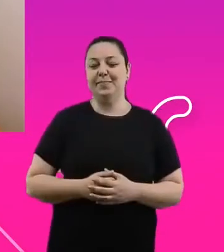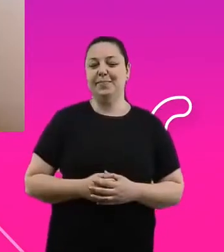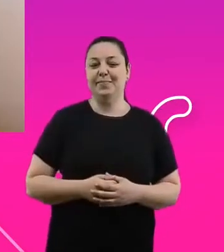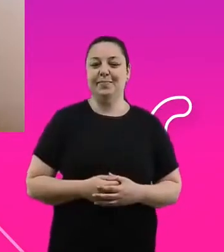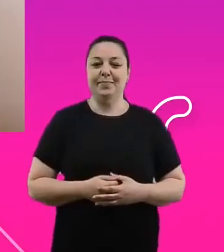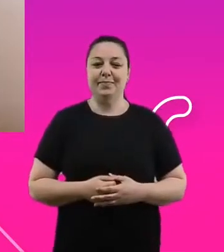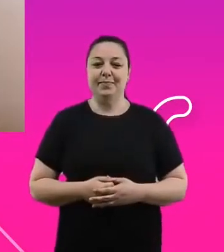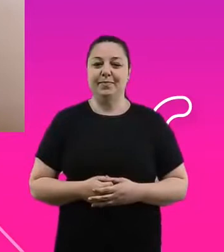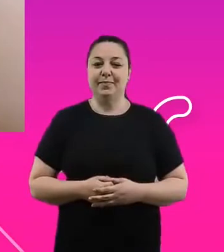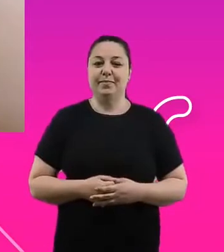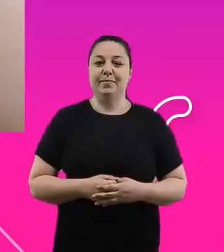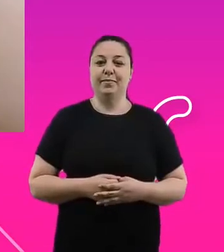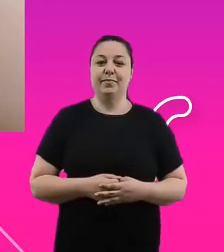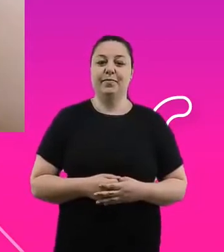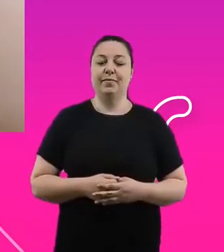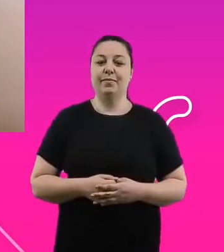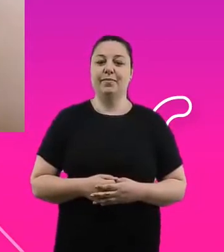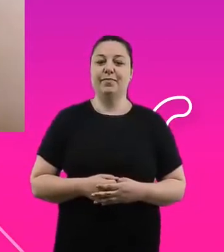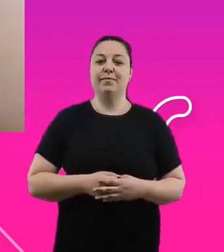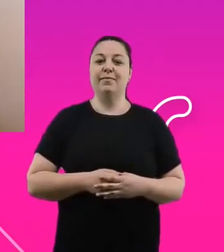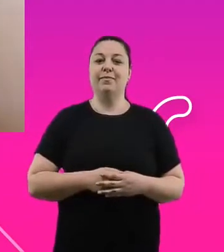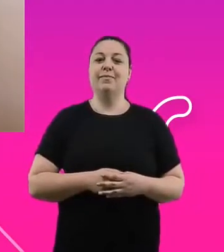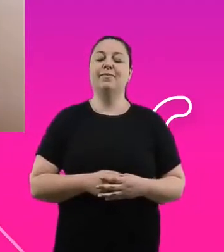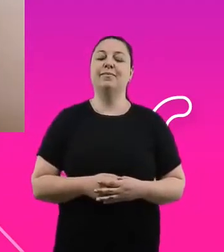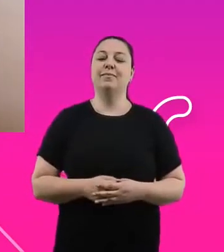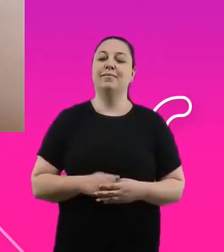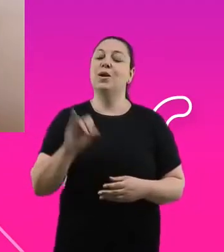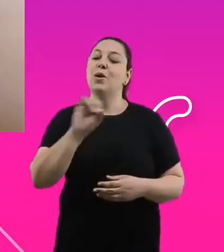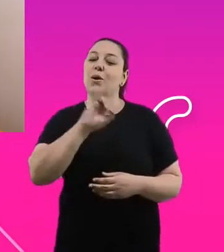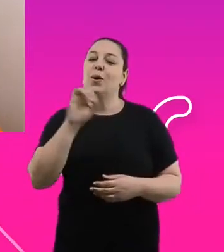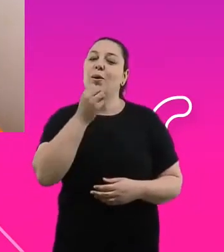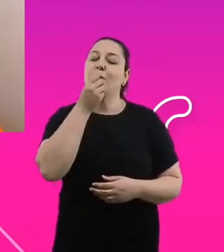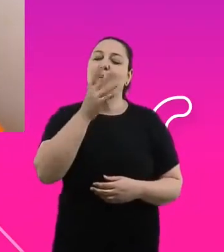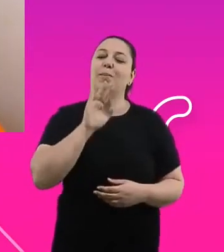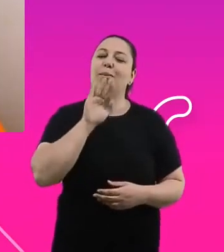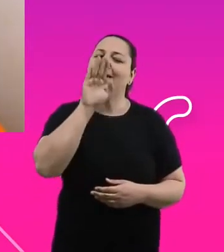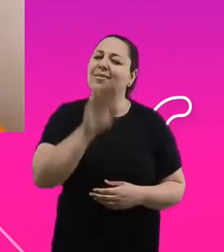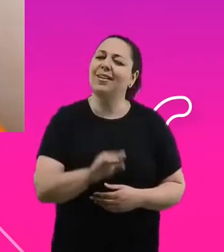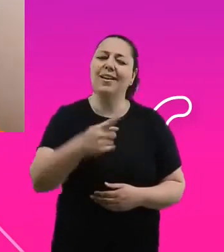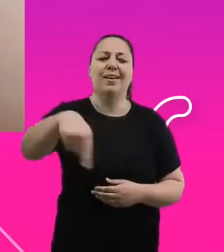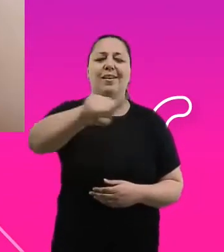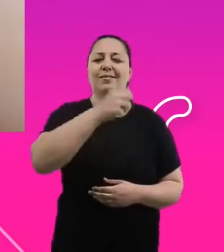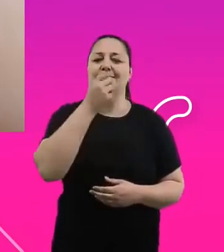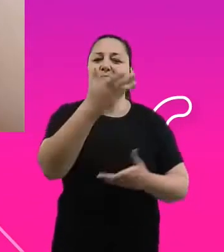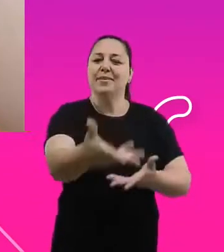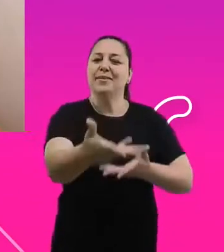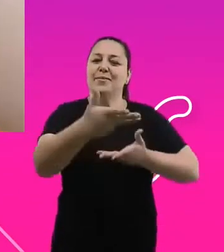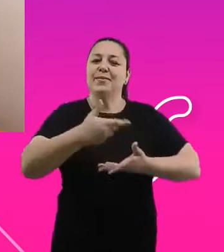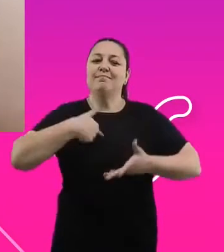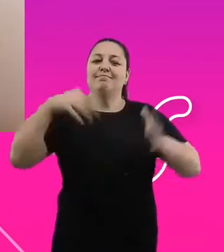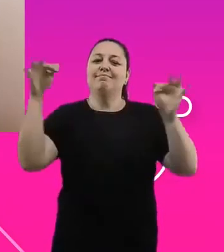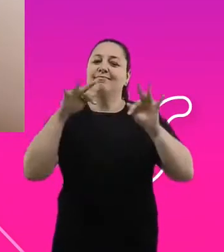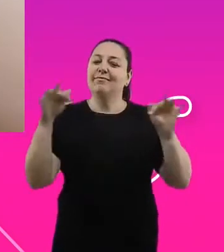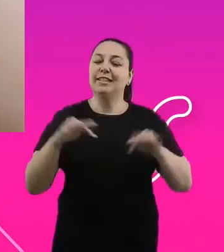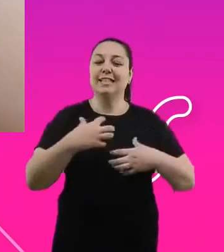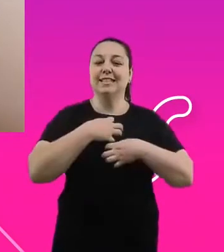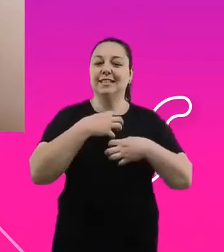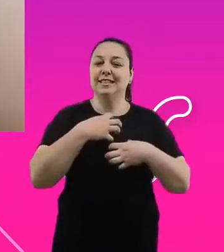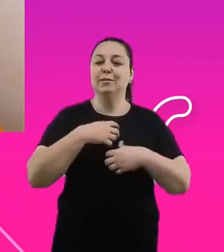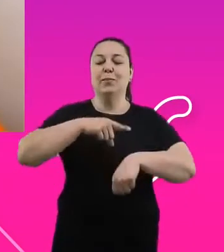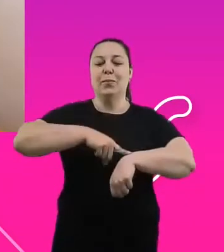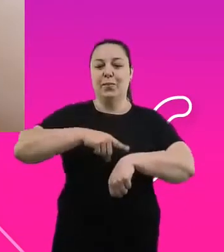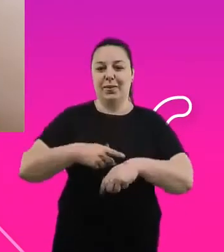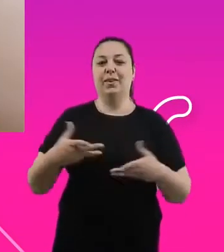Oi, pessoal, boa tarde, sejam todos bem-vindos. Fico feliz de estar aqui nesse momento, nessa tarde com vocês. Eu sou